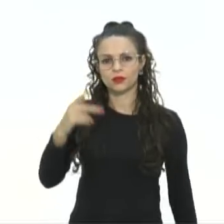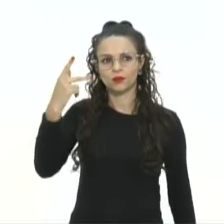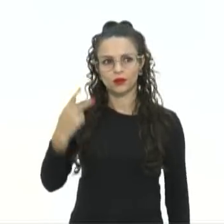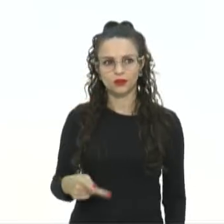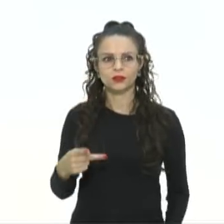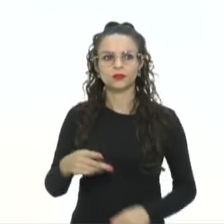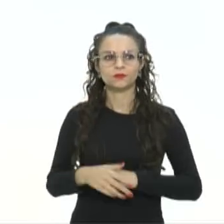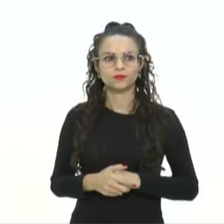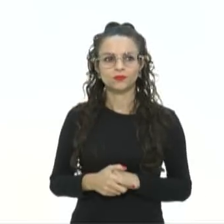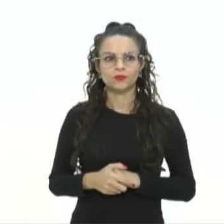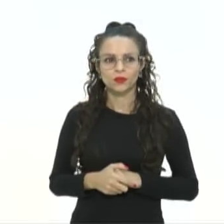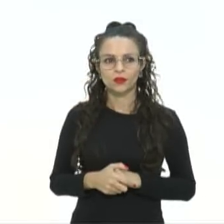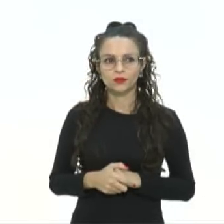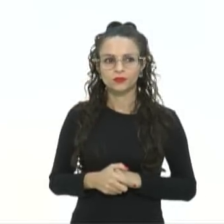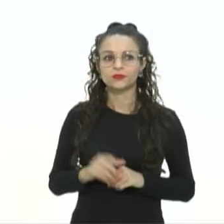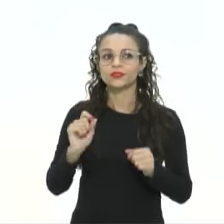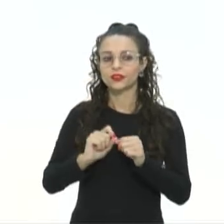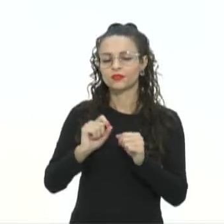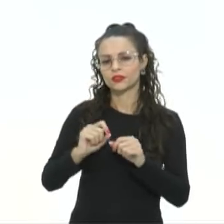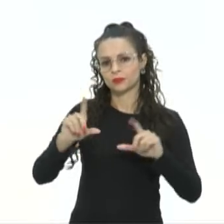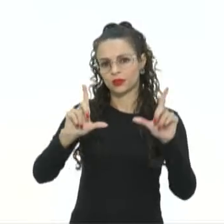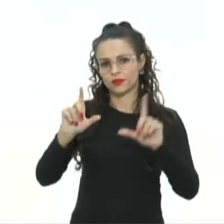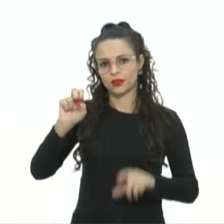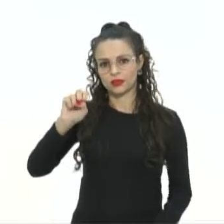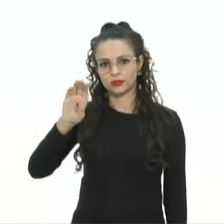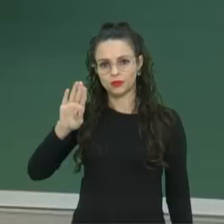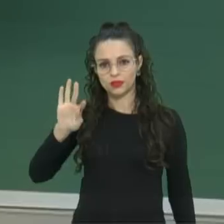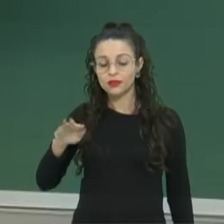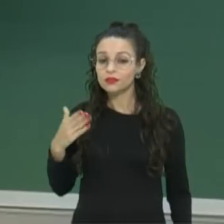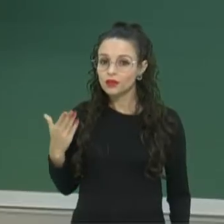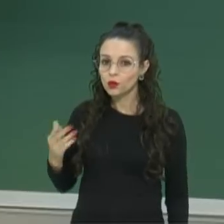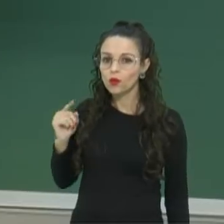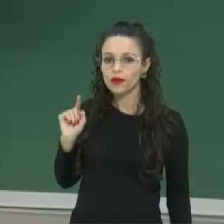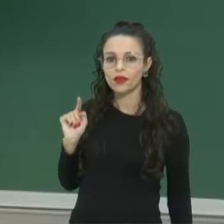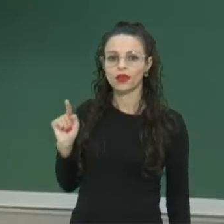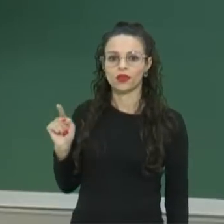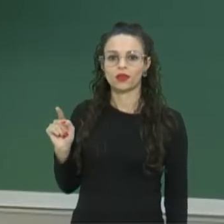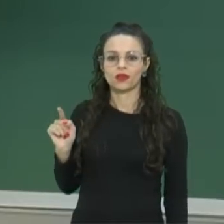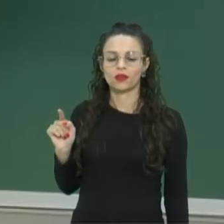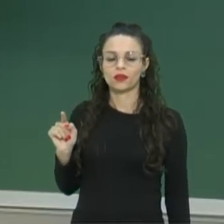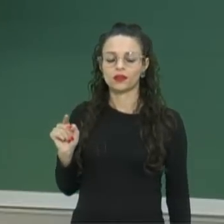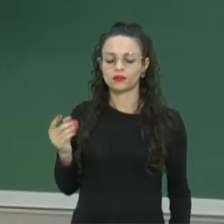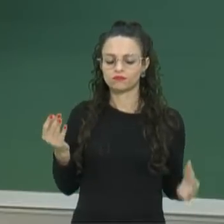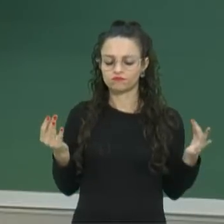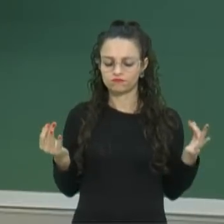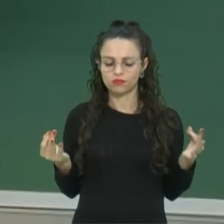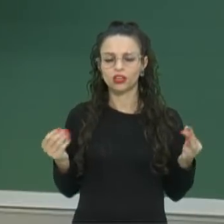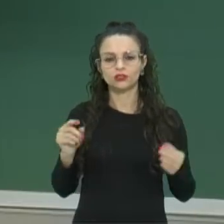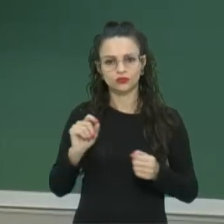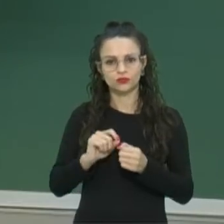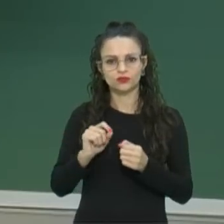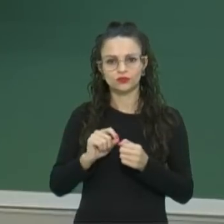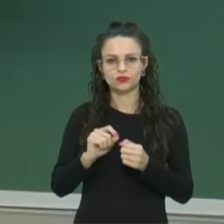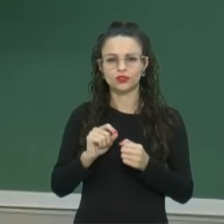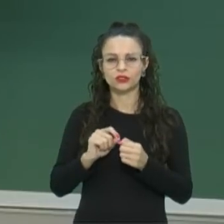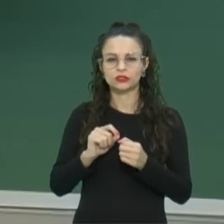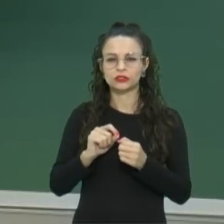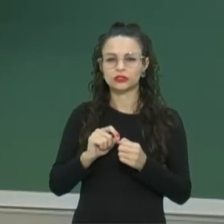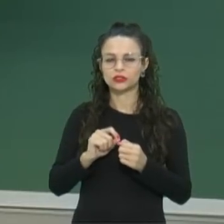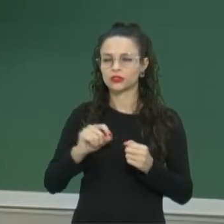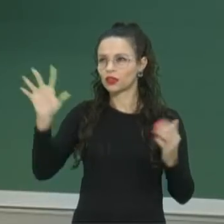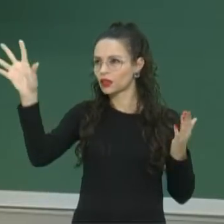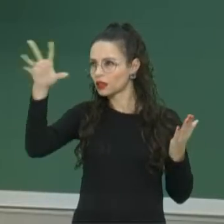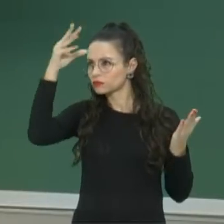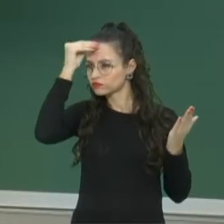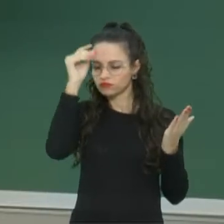pelo SBT e pela BBC, né? Então, ele era aquele médium que fazia psicografia, né?